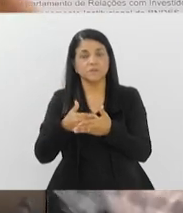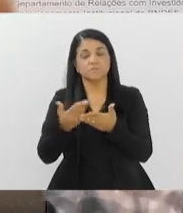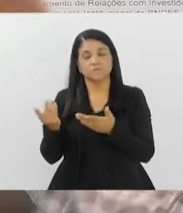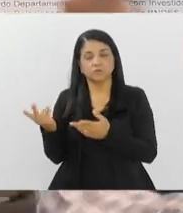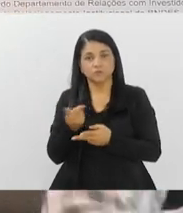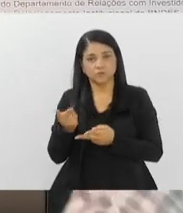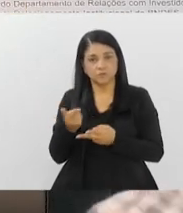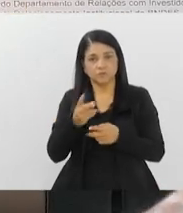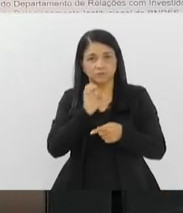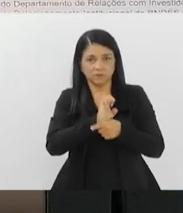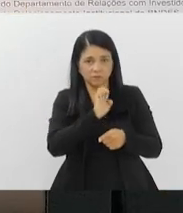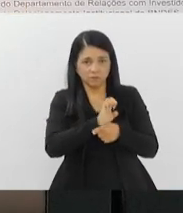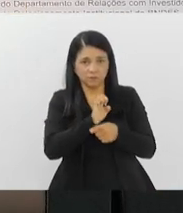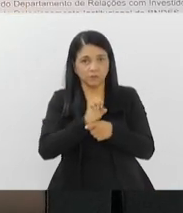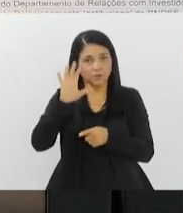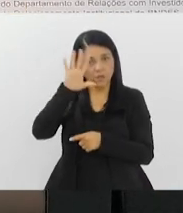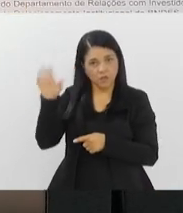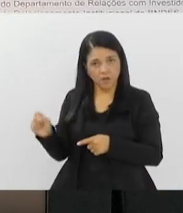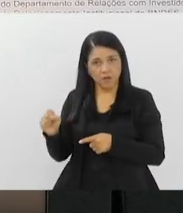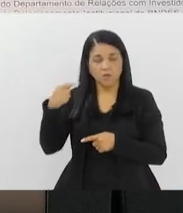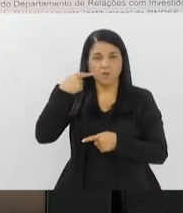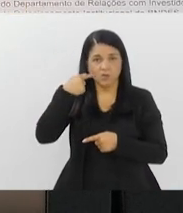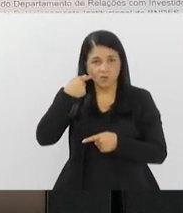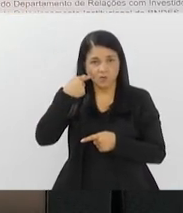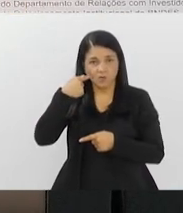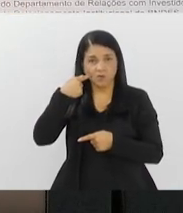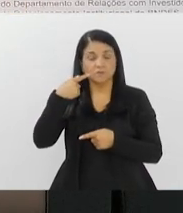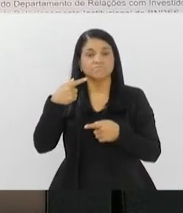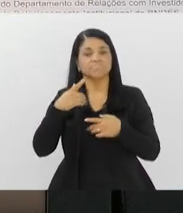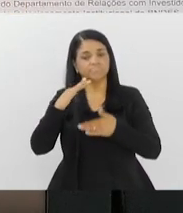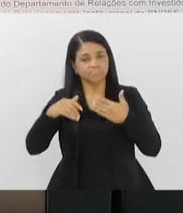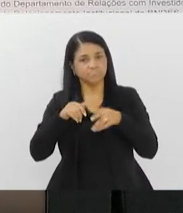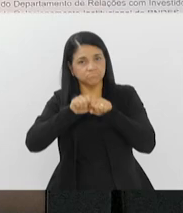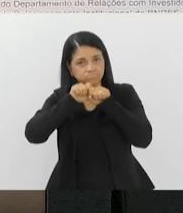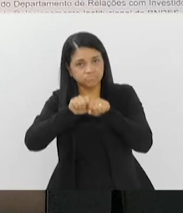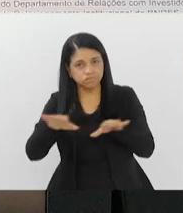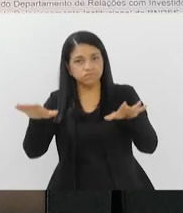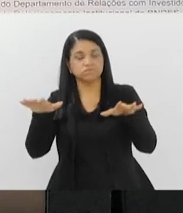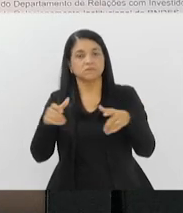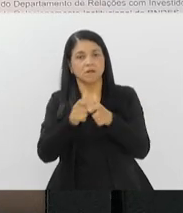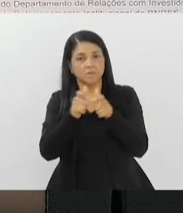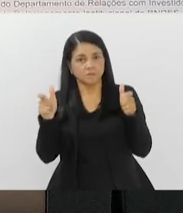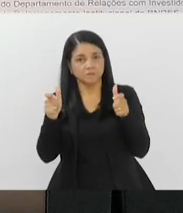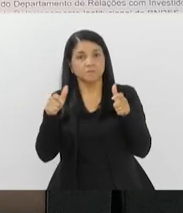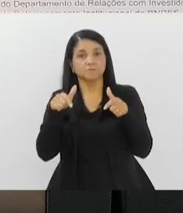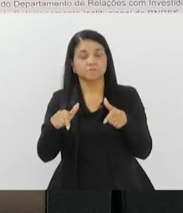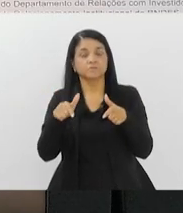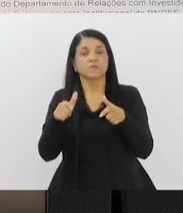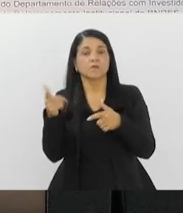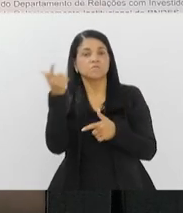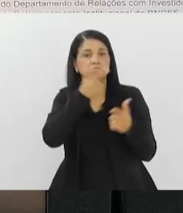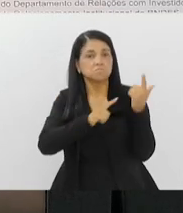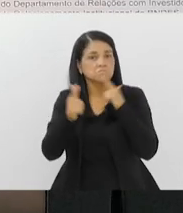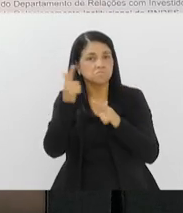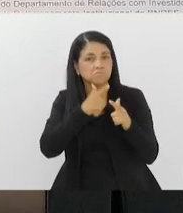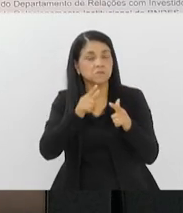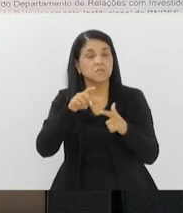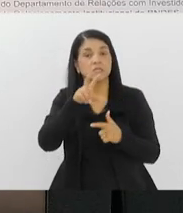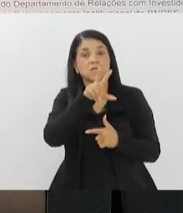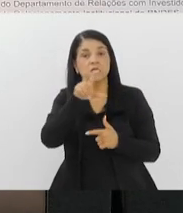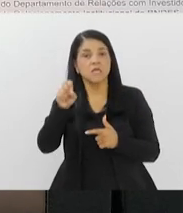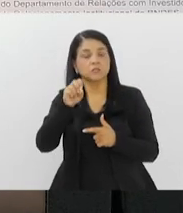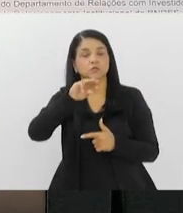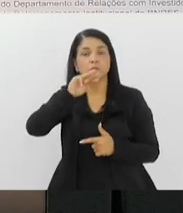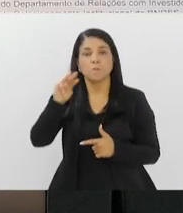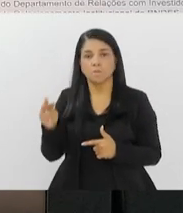entre o Estado do Rio de Janeiro e Angola tem crescido significantemente, alcançando cerca de 500